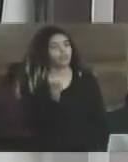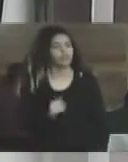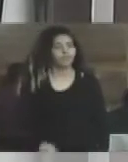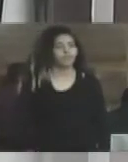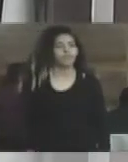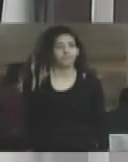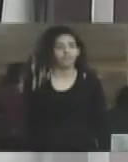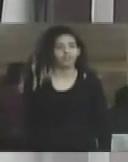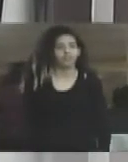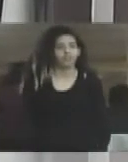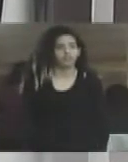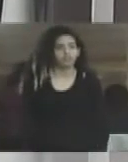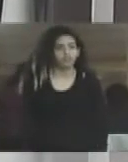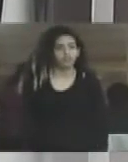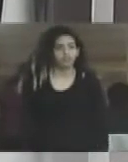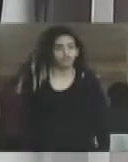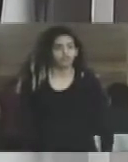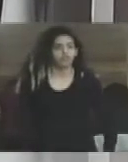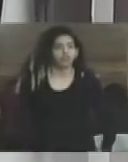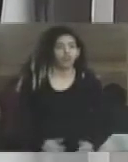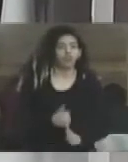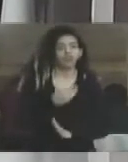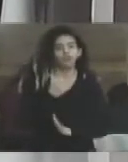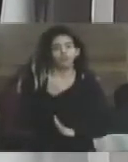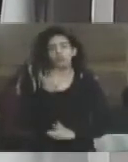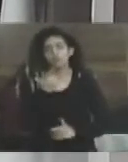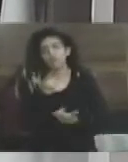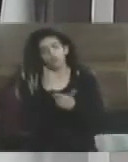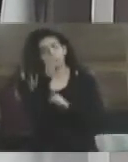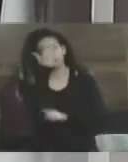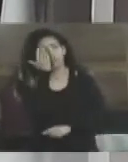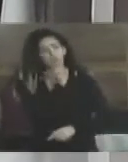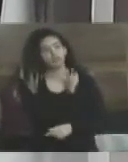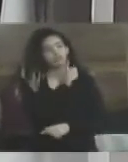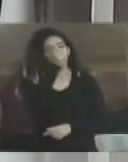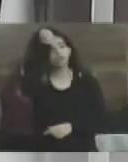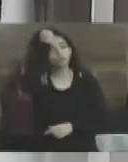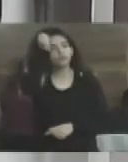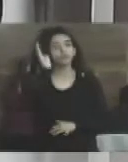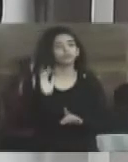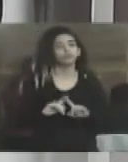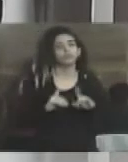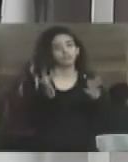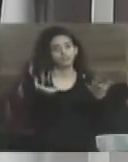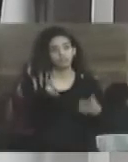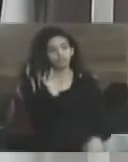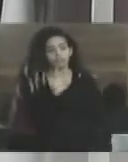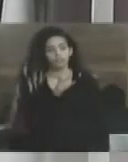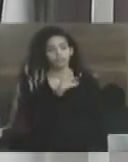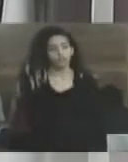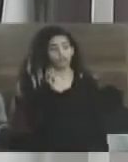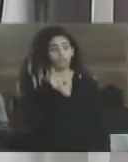Então, outras pessoas também têm essa culpa, e cai no nosso colo. E